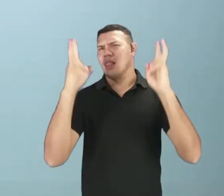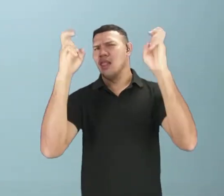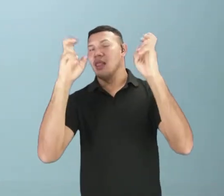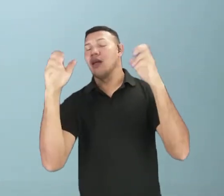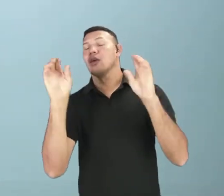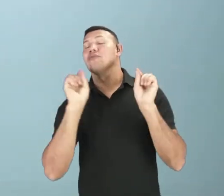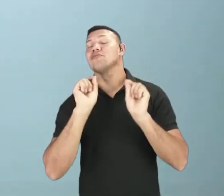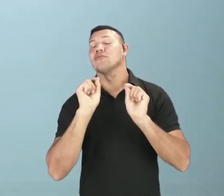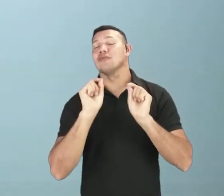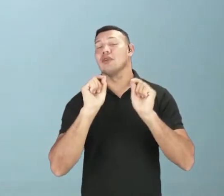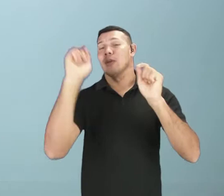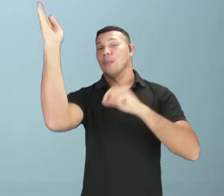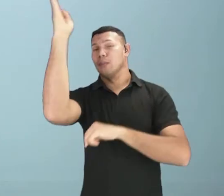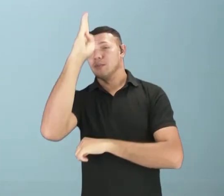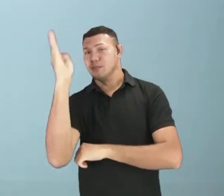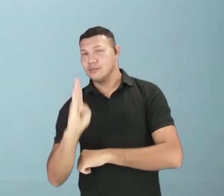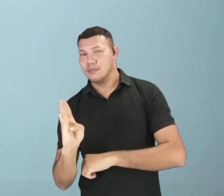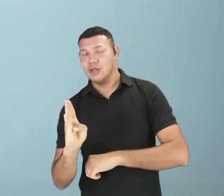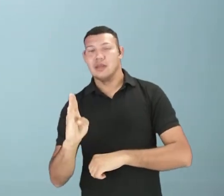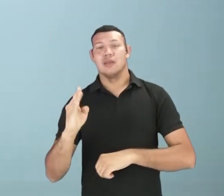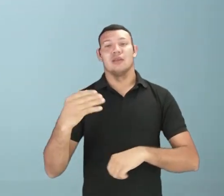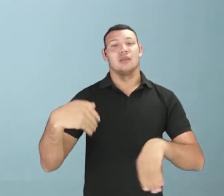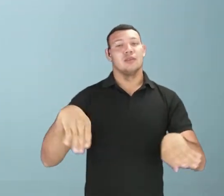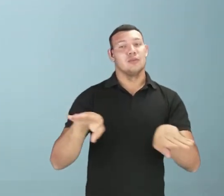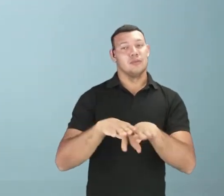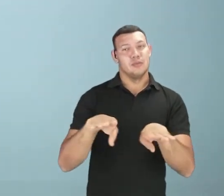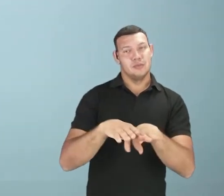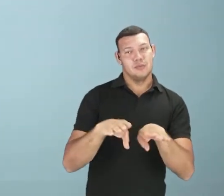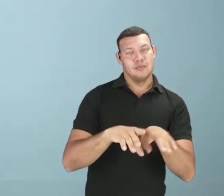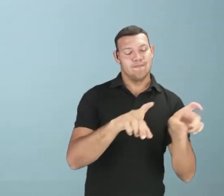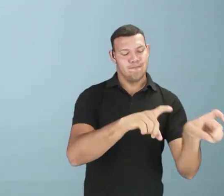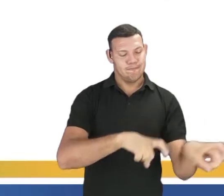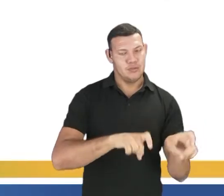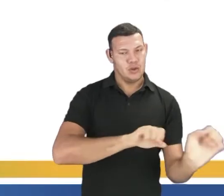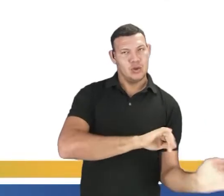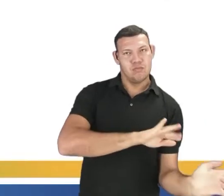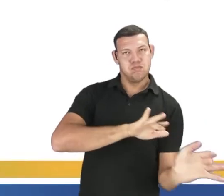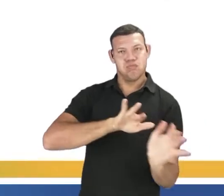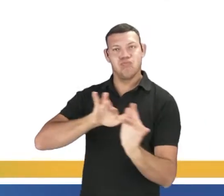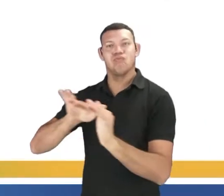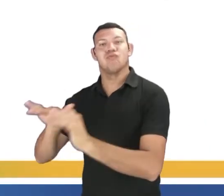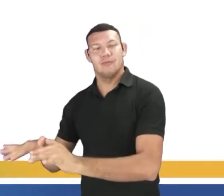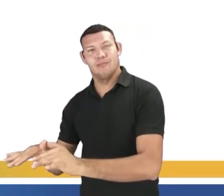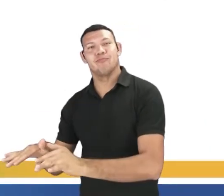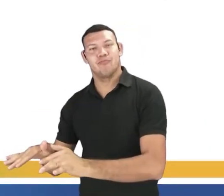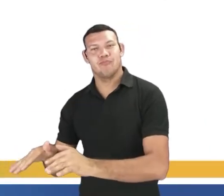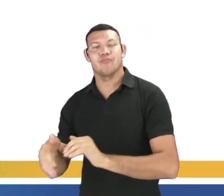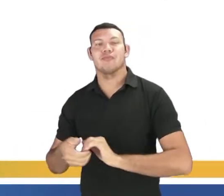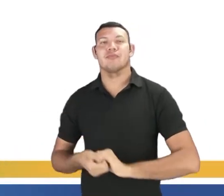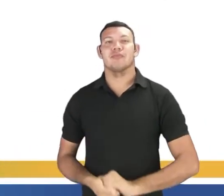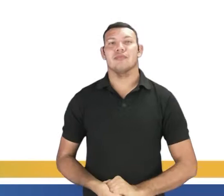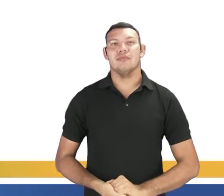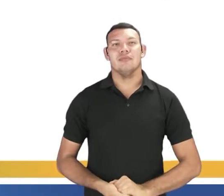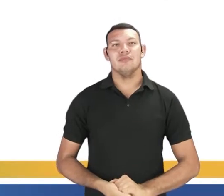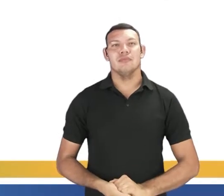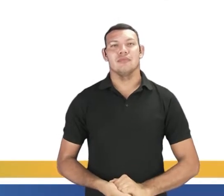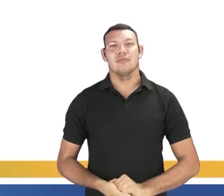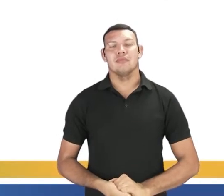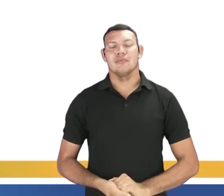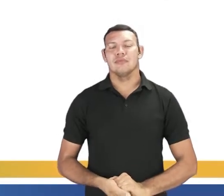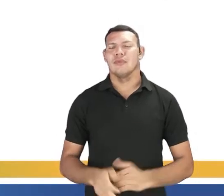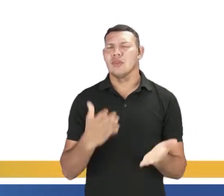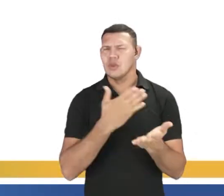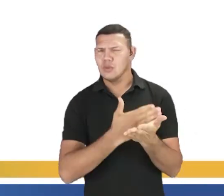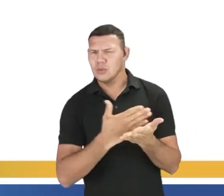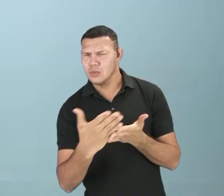do êxodo rural. Esse é o tema de nossa aula de hoje, Brasil e a questão do êxodo rural. Para